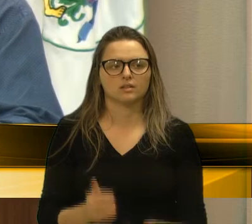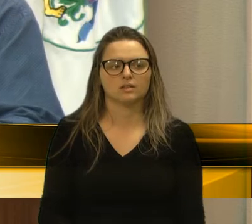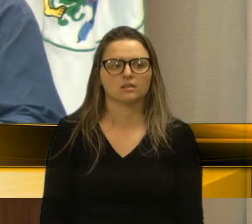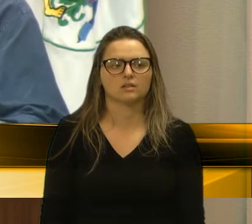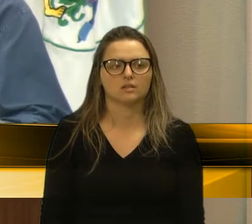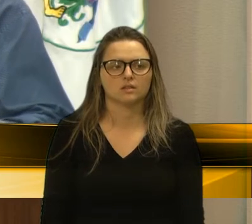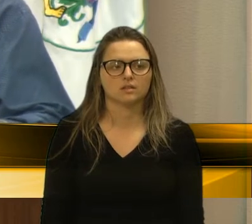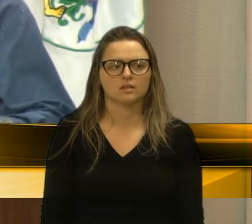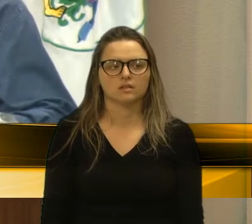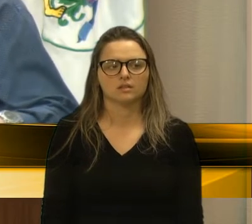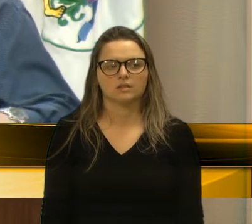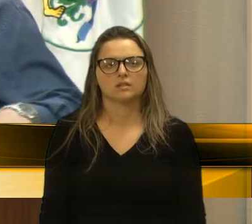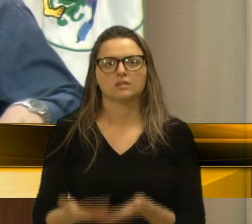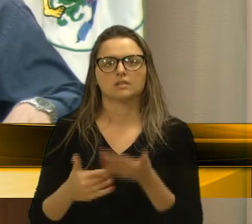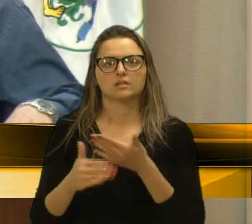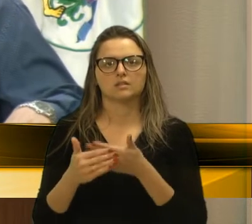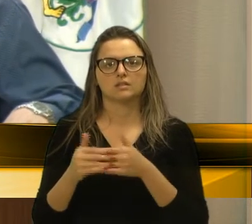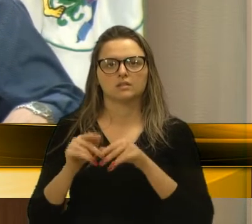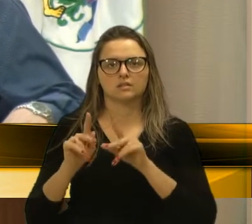prestigiam no plenário nesta manhã,